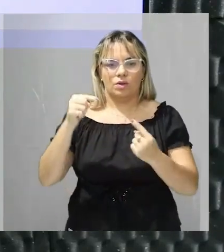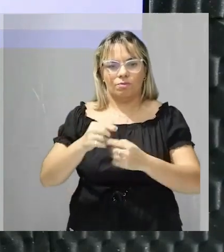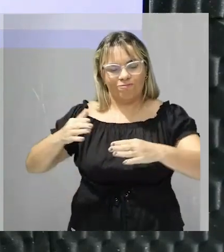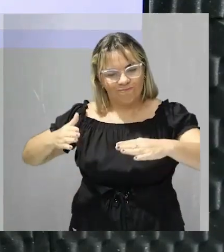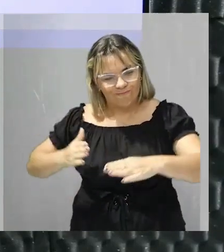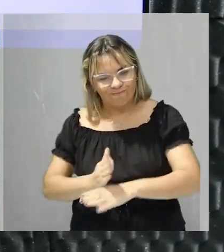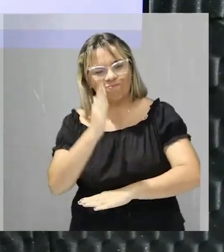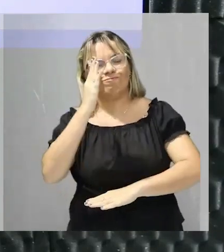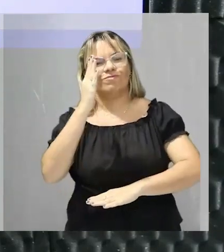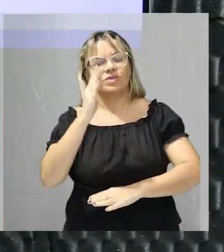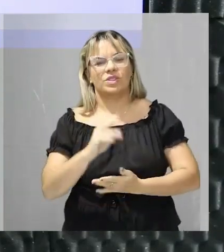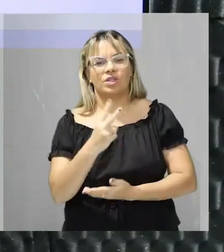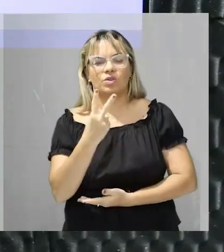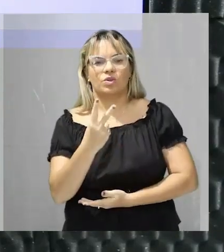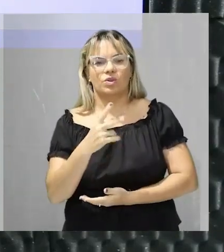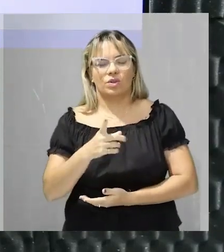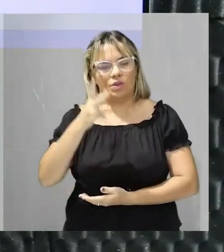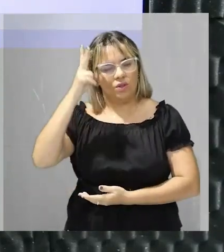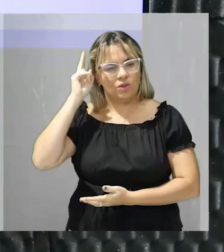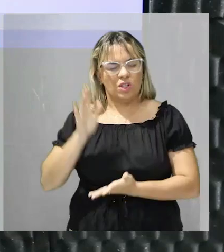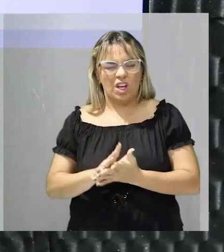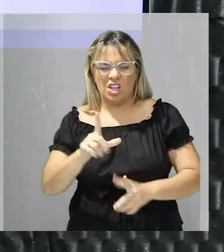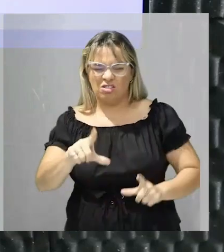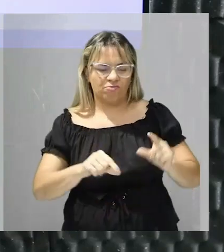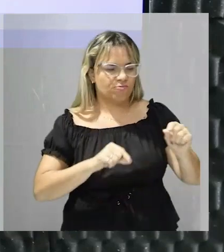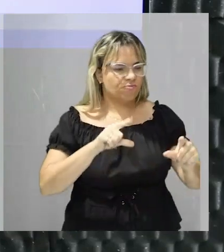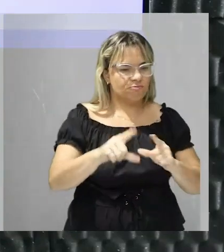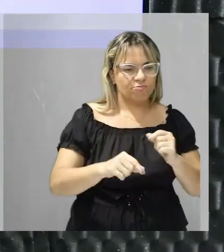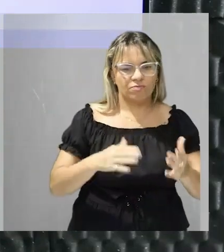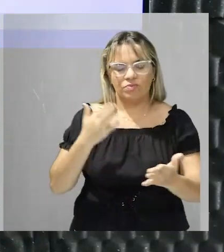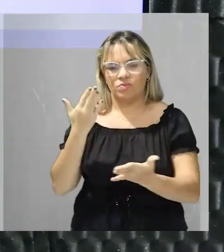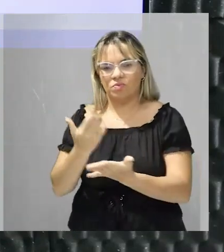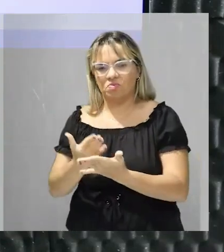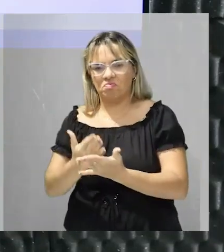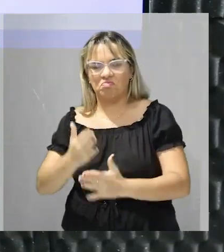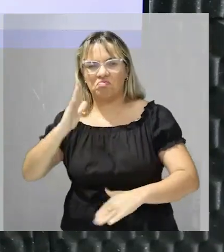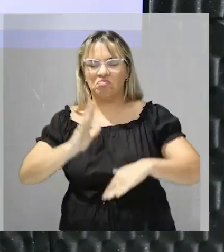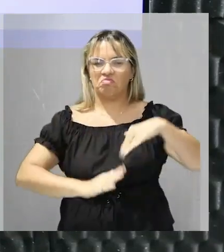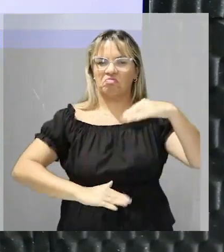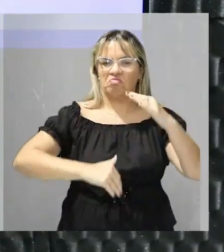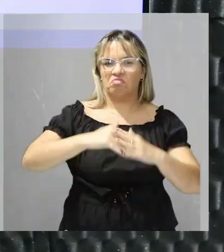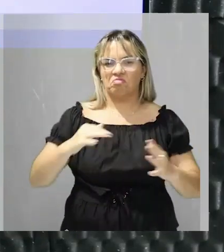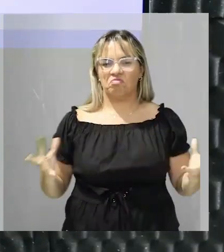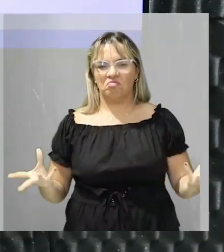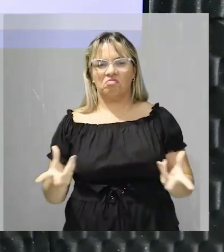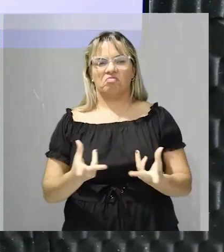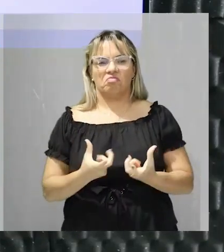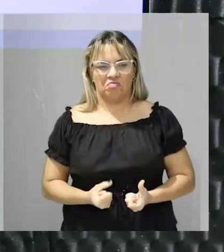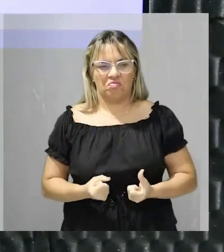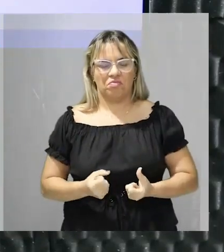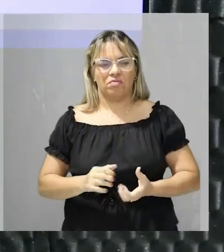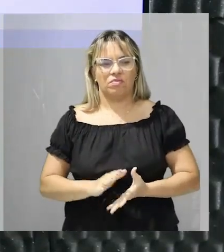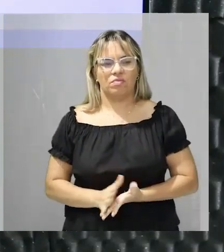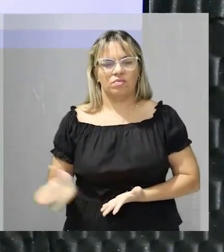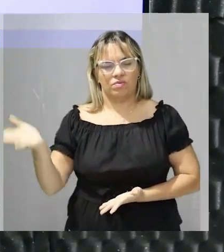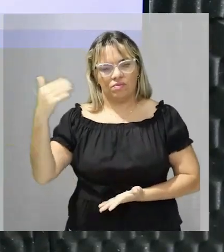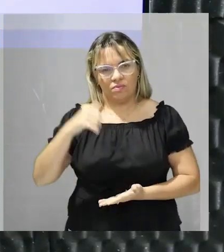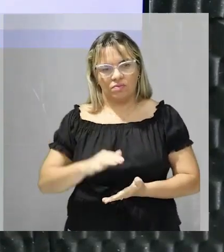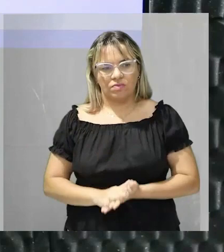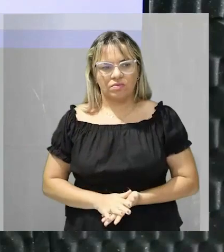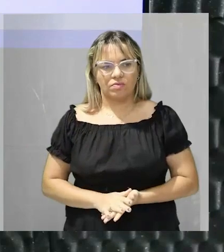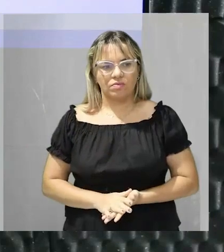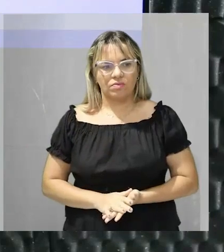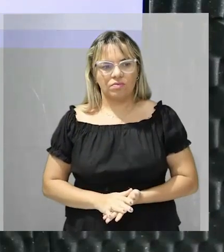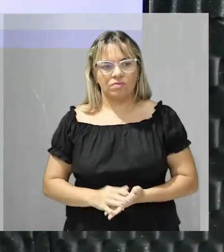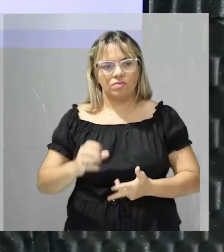Jesus nas duas não é isso para você escolher estudar e ficar um profissional de excelência não é isso então vamos lá questão